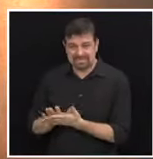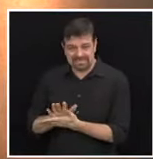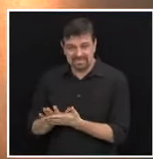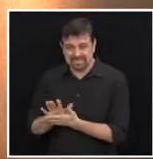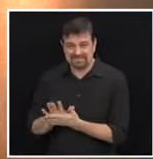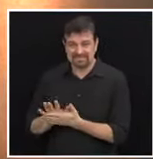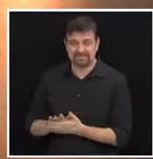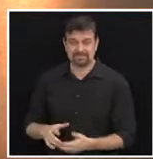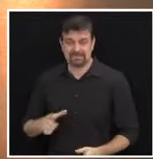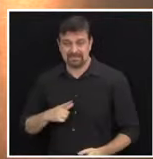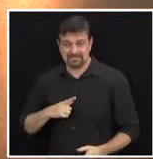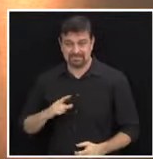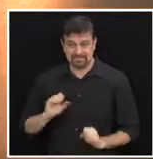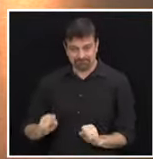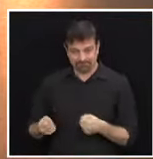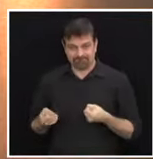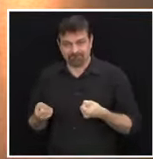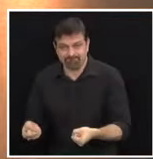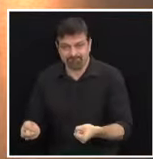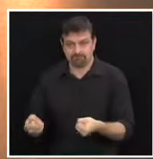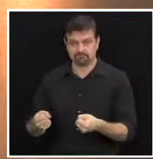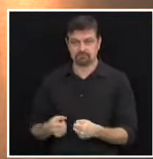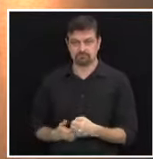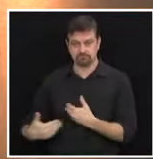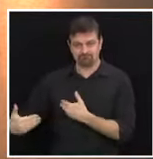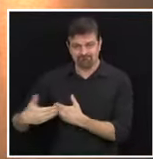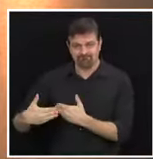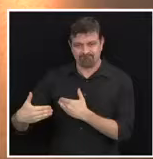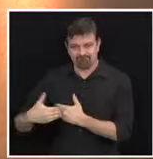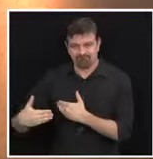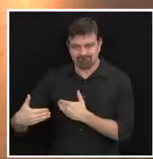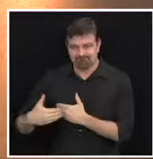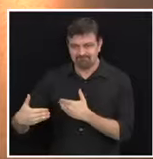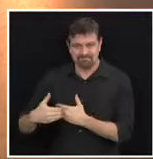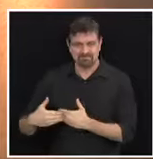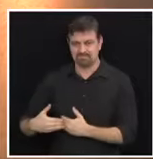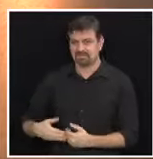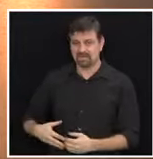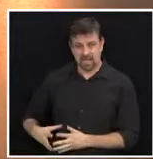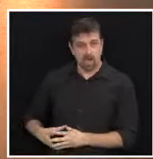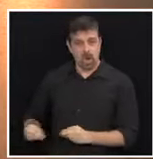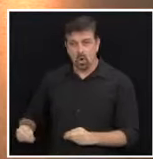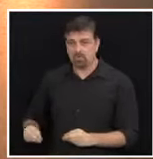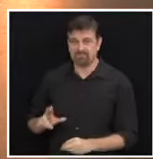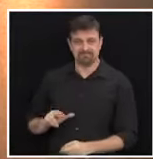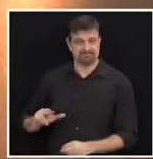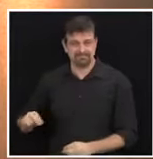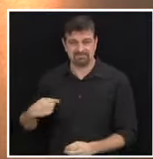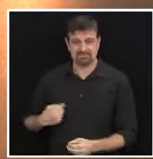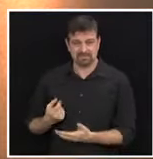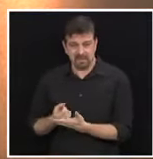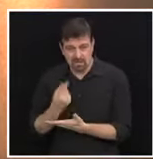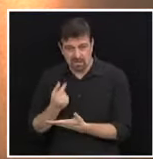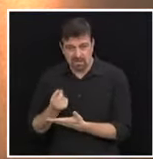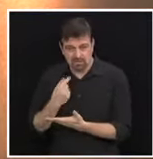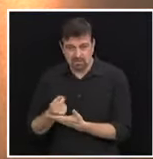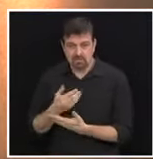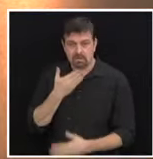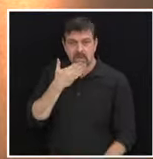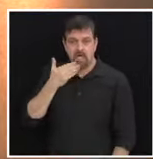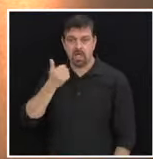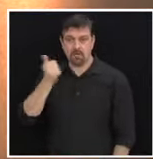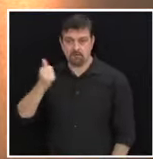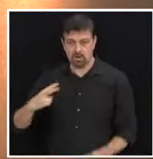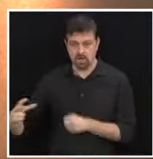certa resistência e combate aquela medicação. Então, o que acontece? Você vai, durante o tratamento, elimina